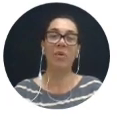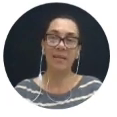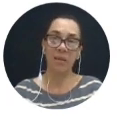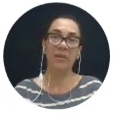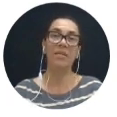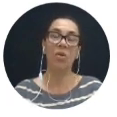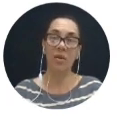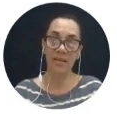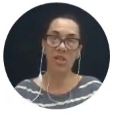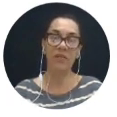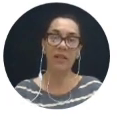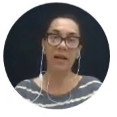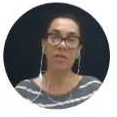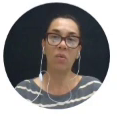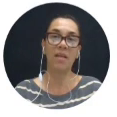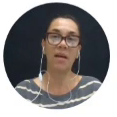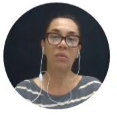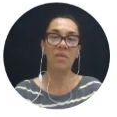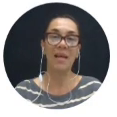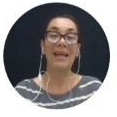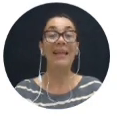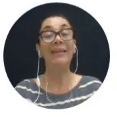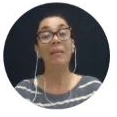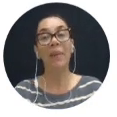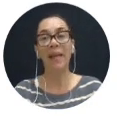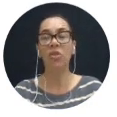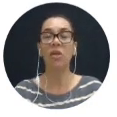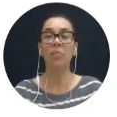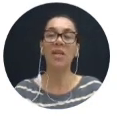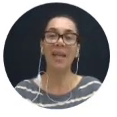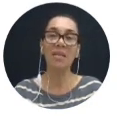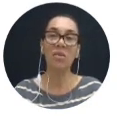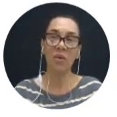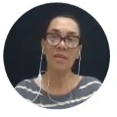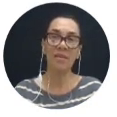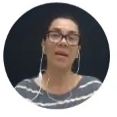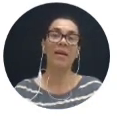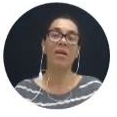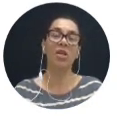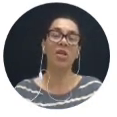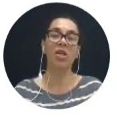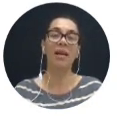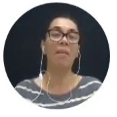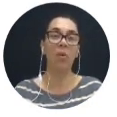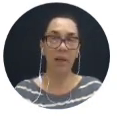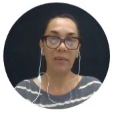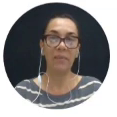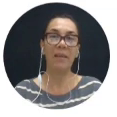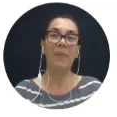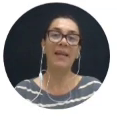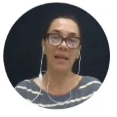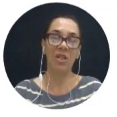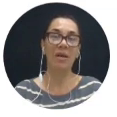na elaboração das nossas atividades com os alunos e também no tipo de questões que a gente